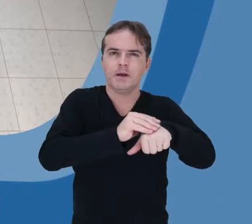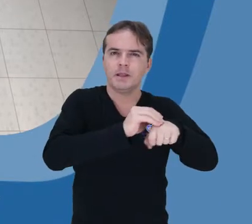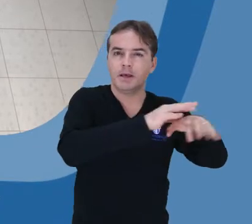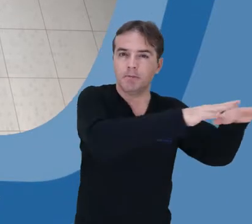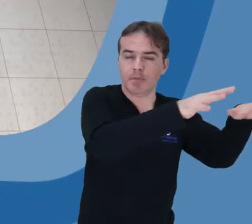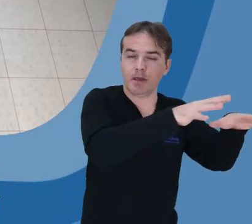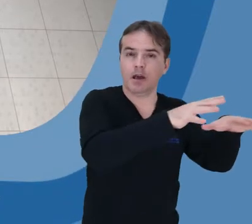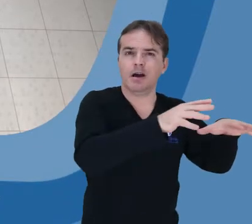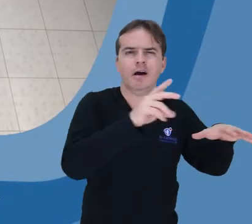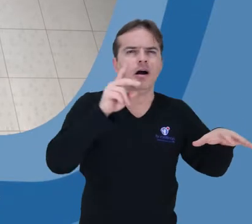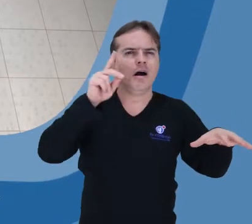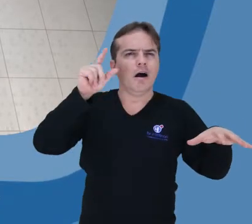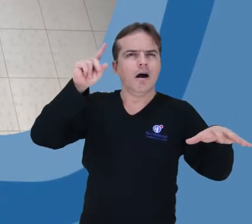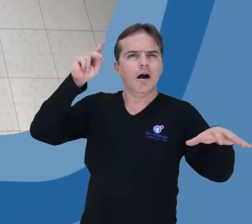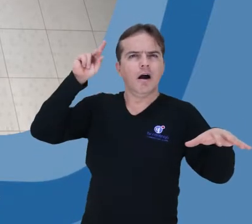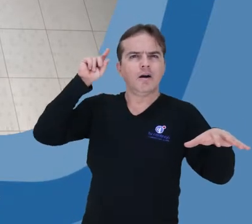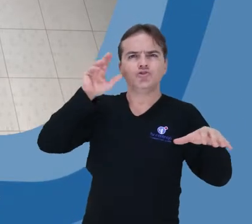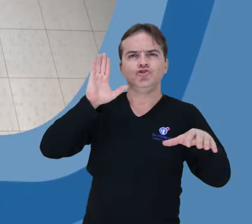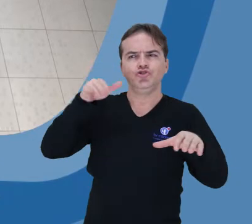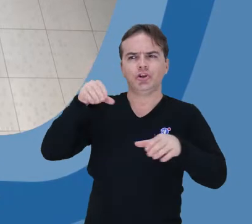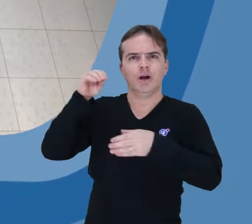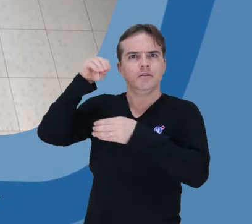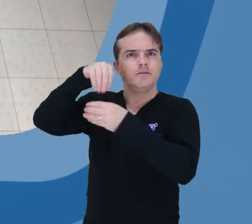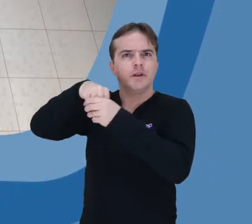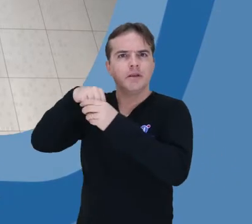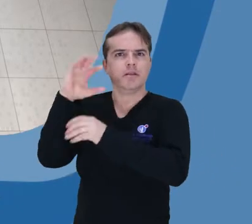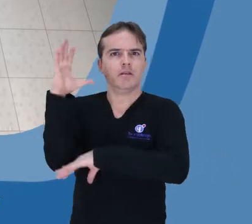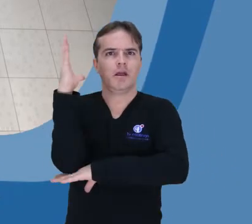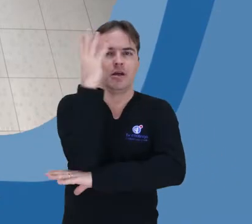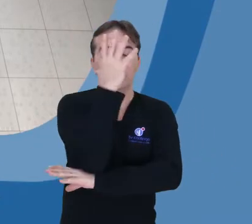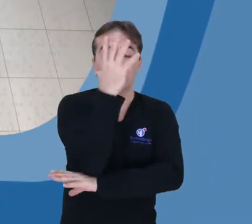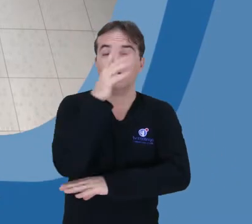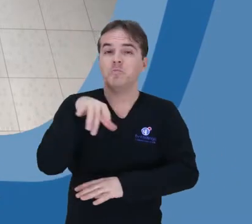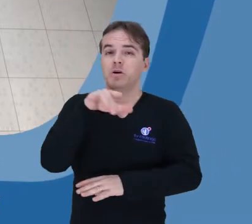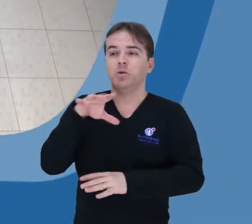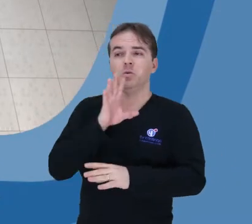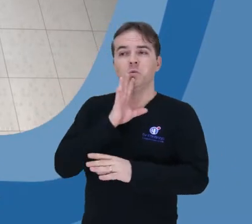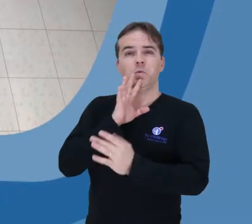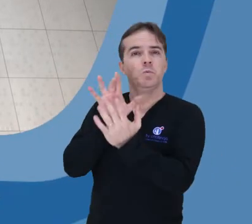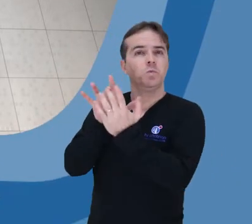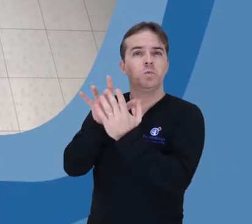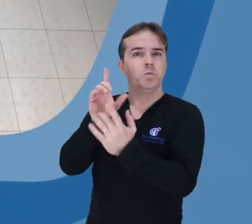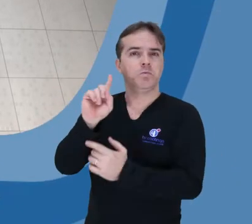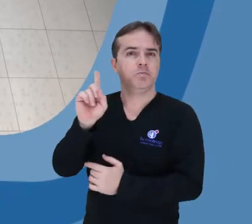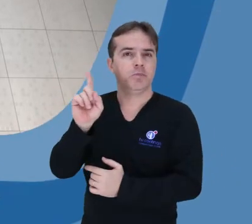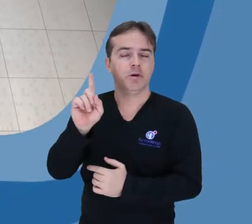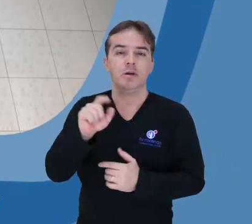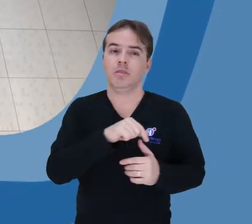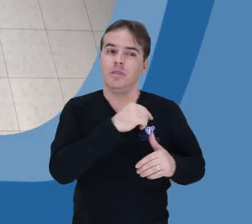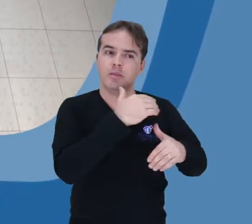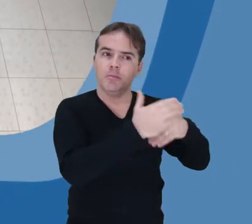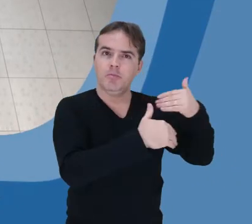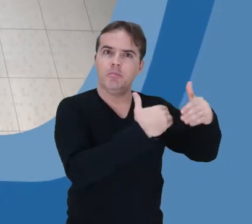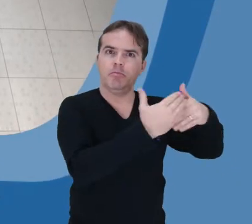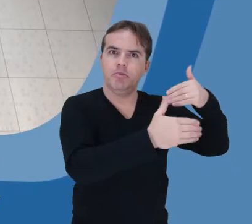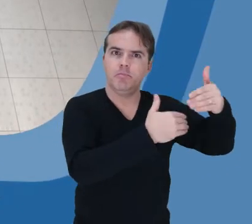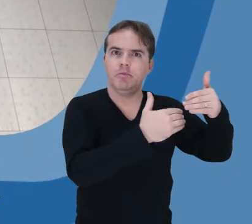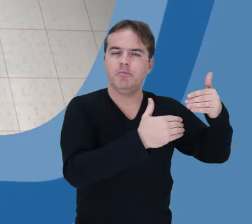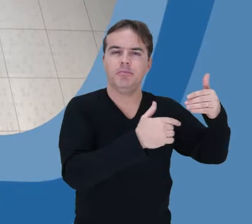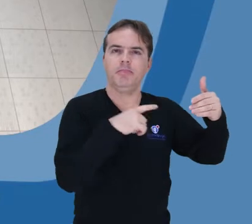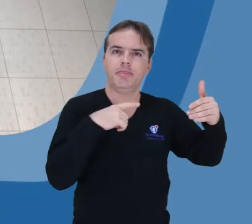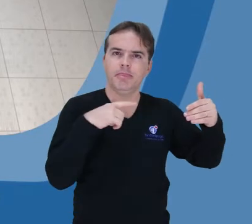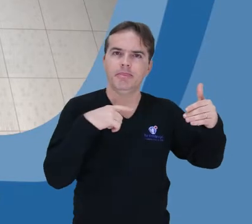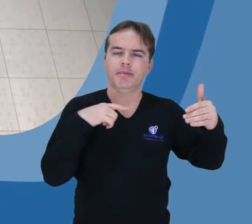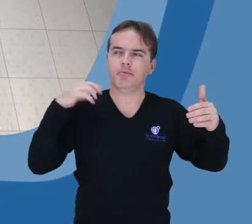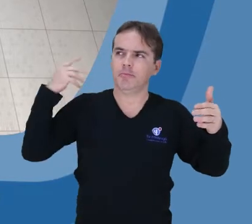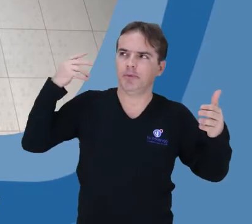aí na natureza, que nós não tínhamos tido contato com ele ainda, vem passando por uma série de acúmulos e de mudanças